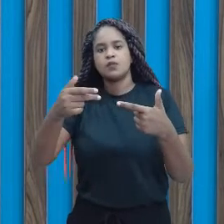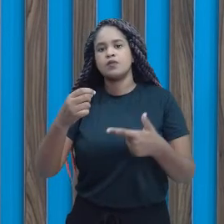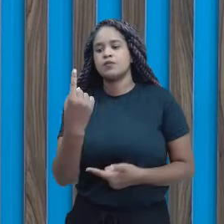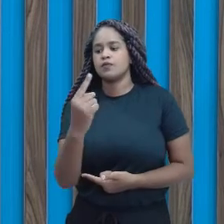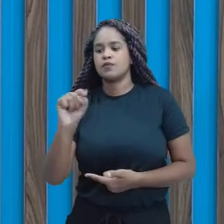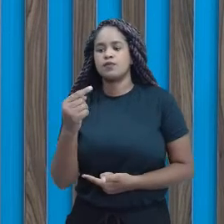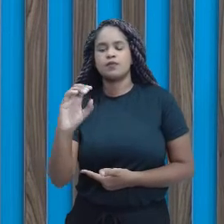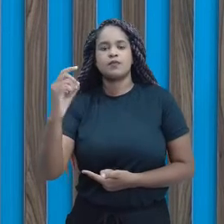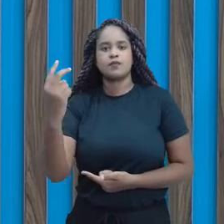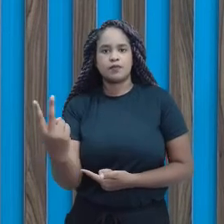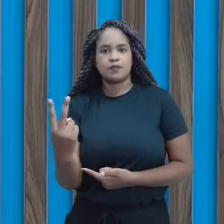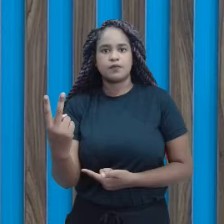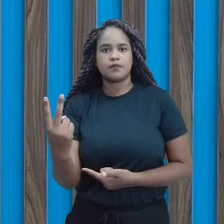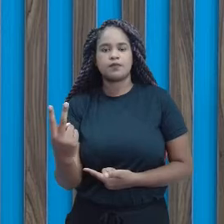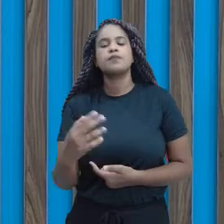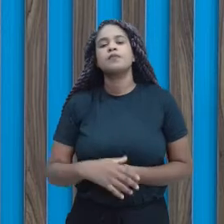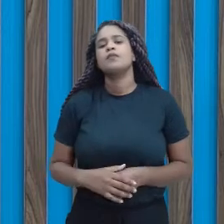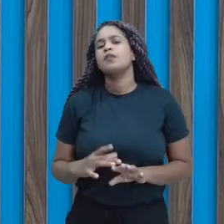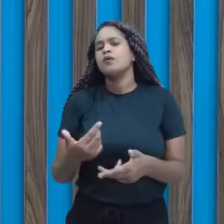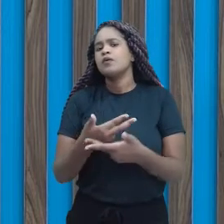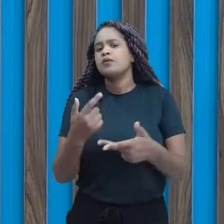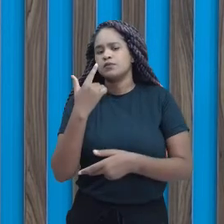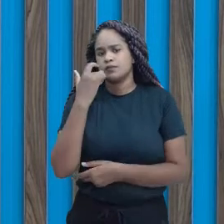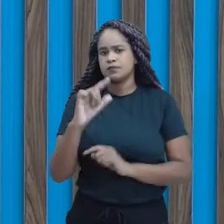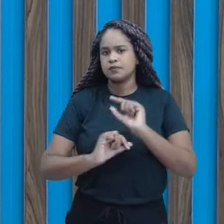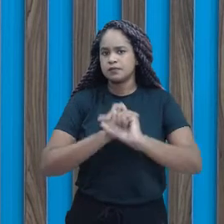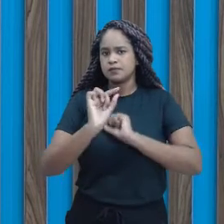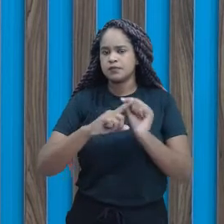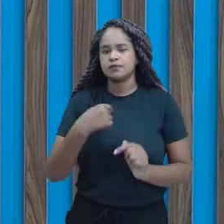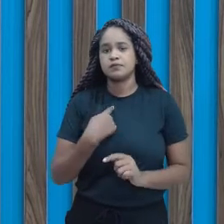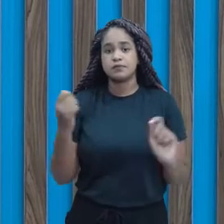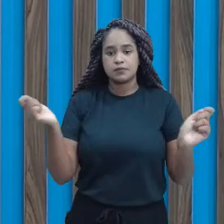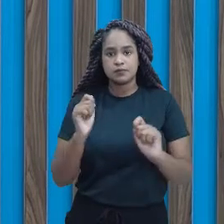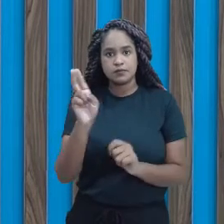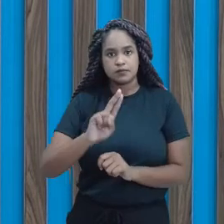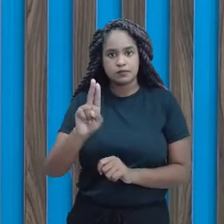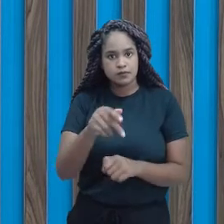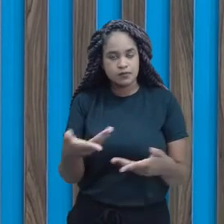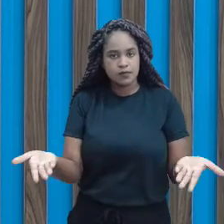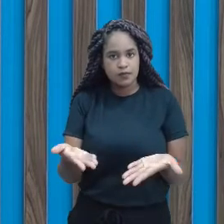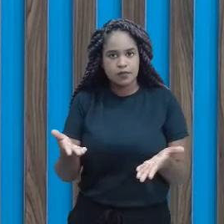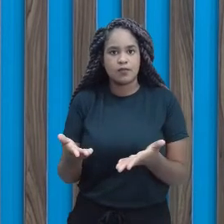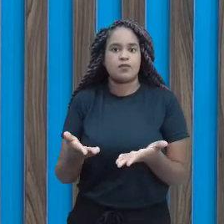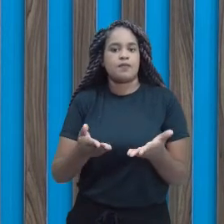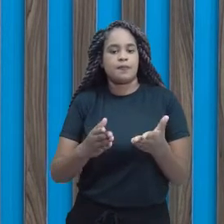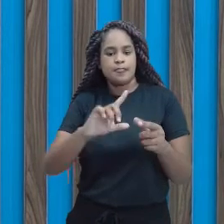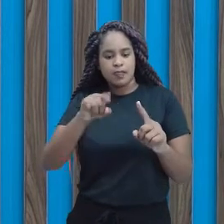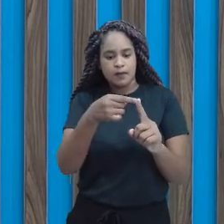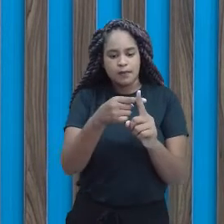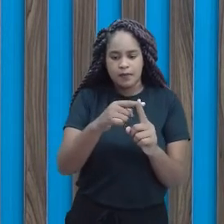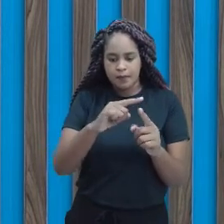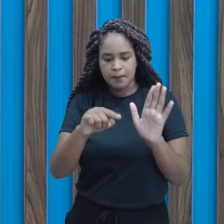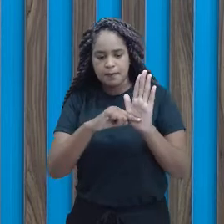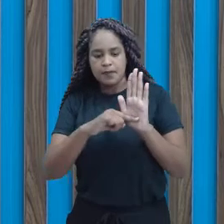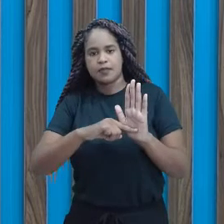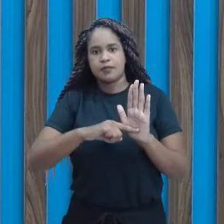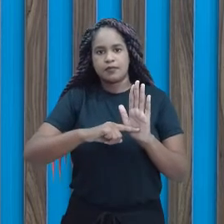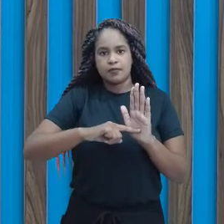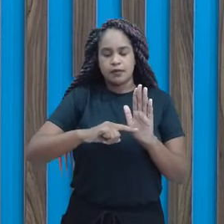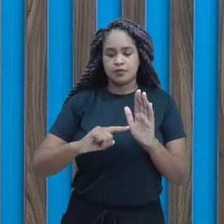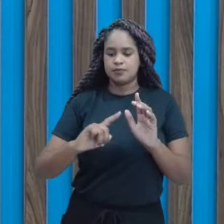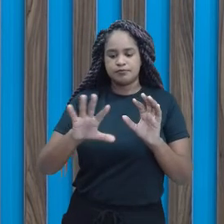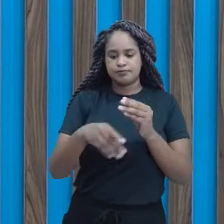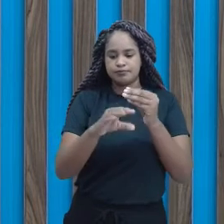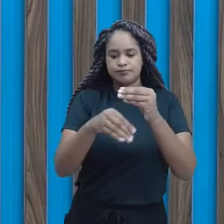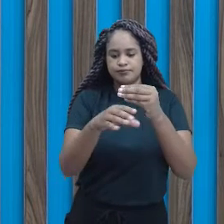1,2, certo? Algo bastante interessante que a gente pode utilizar nessas questões de aumentos e descontos sucessivos